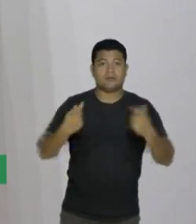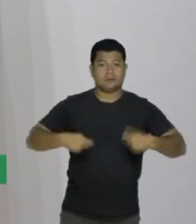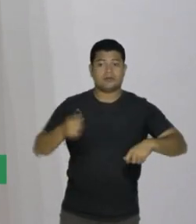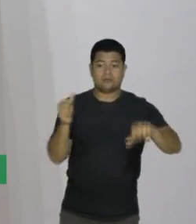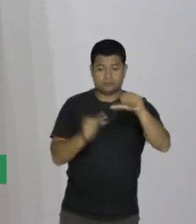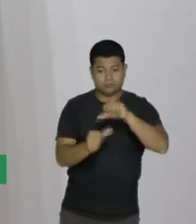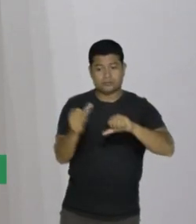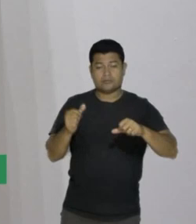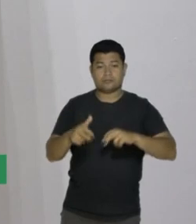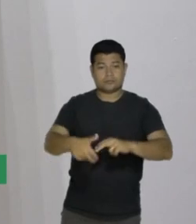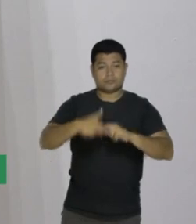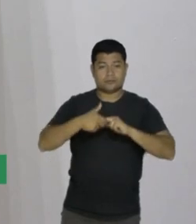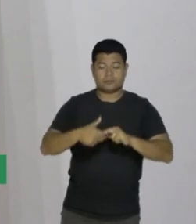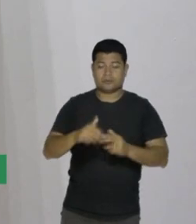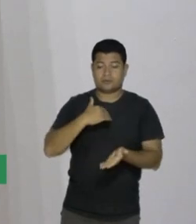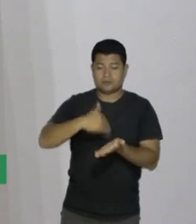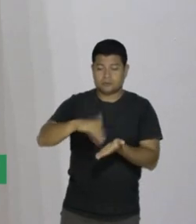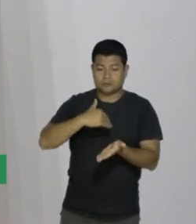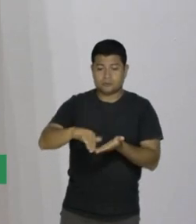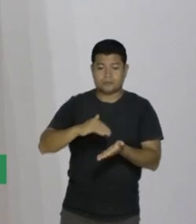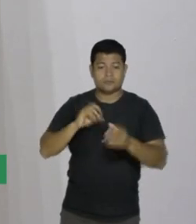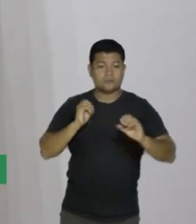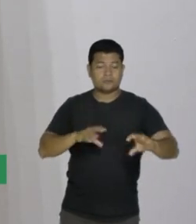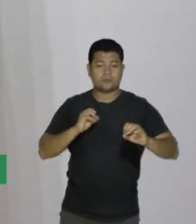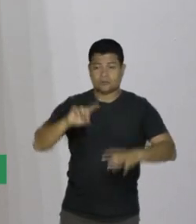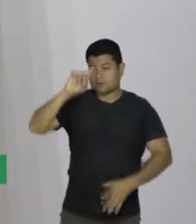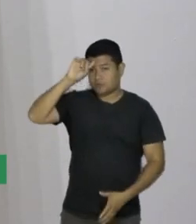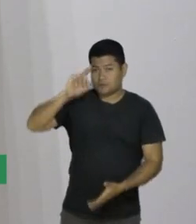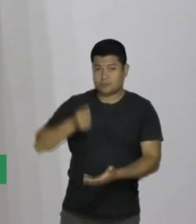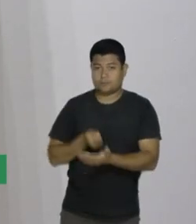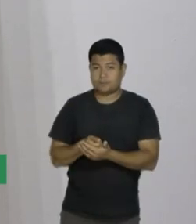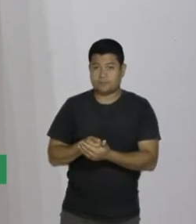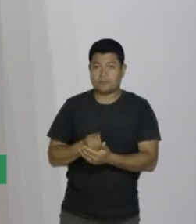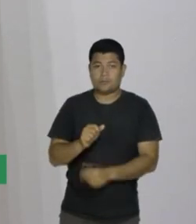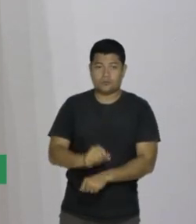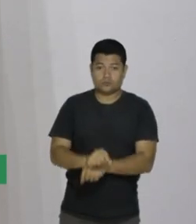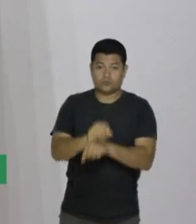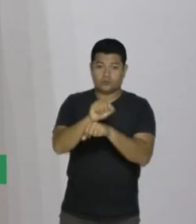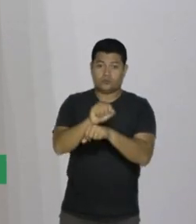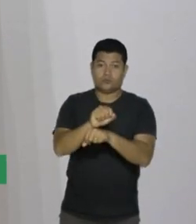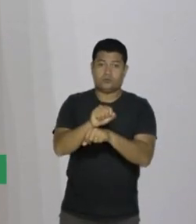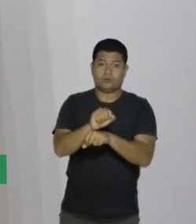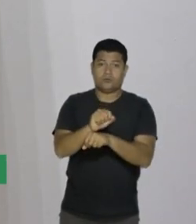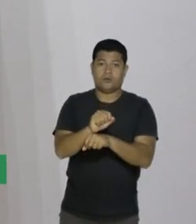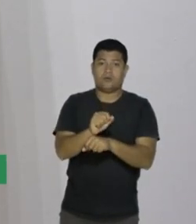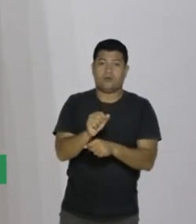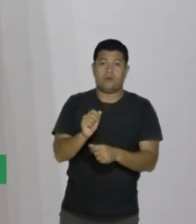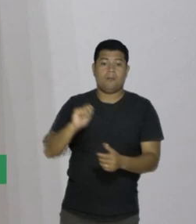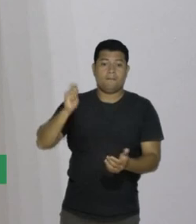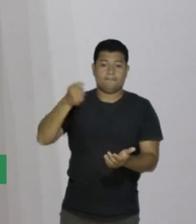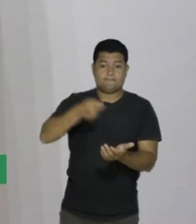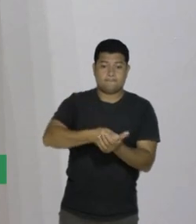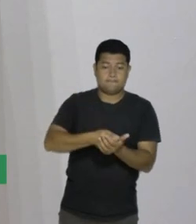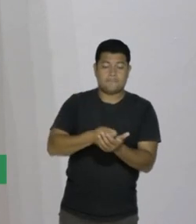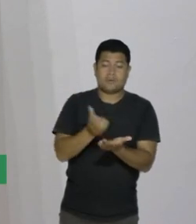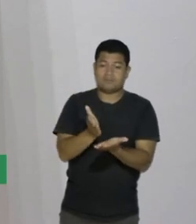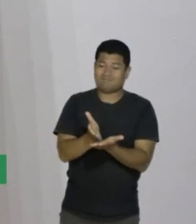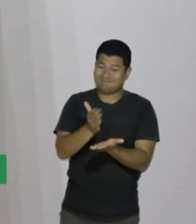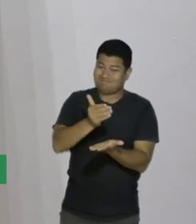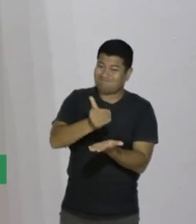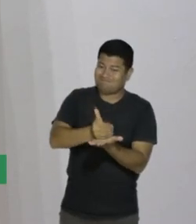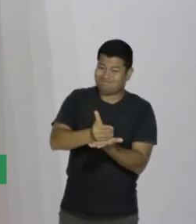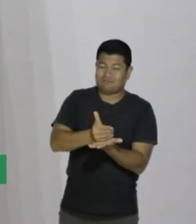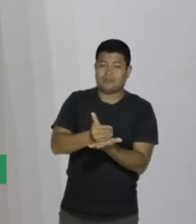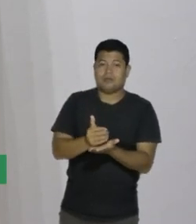a secretaria da educação decidiu suspender parte dos pagamentos para equilibrar